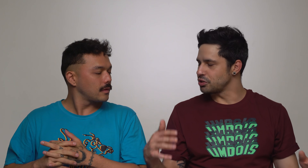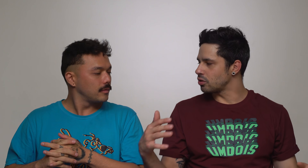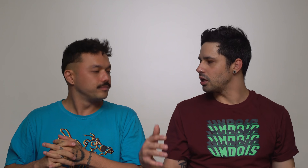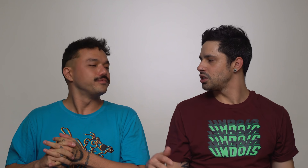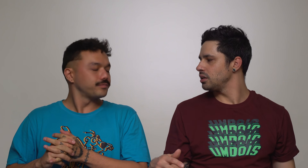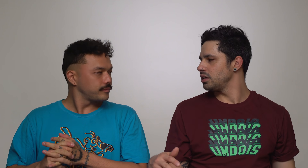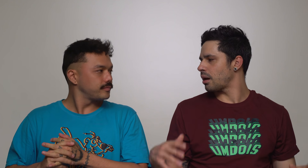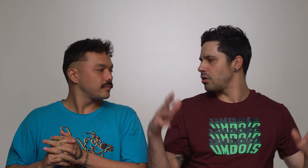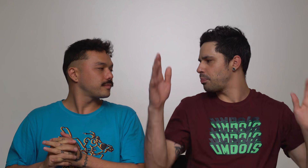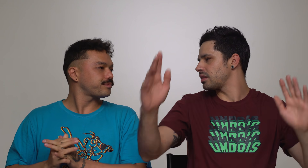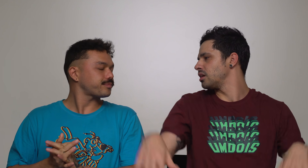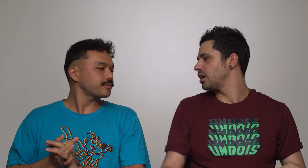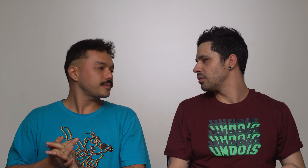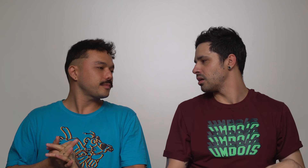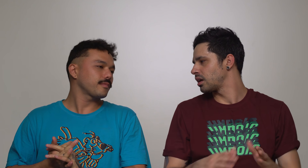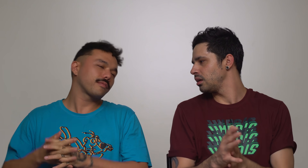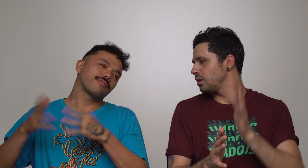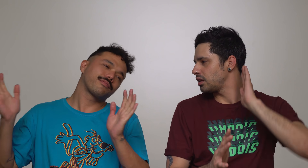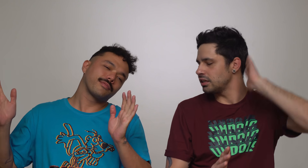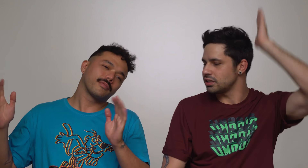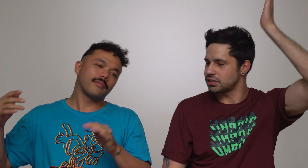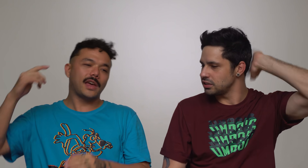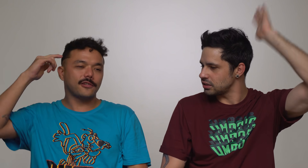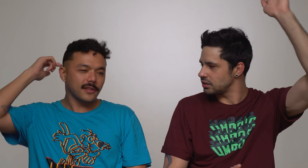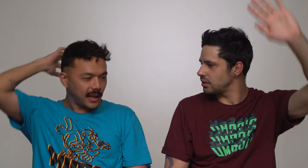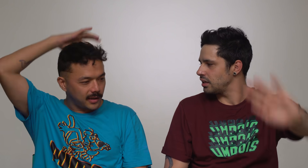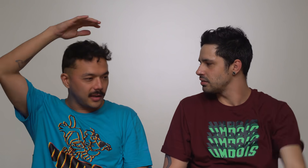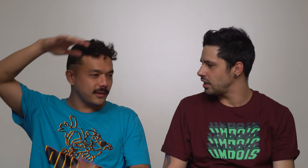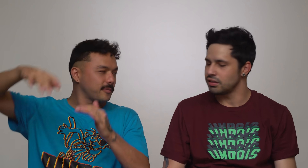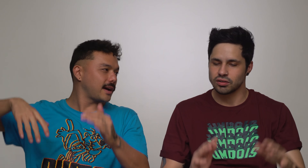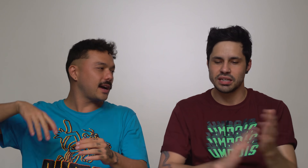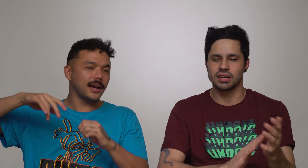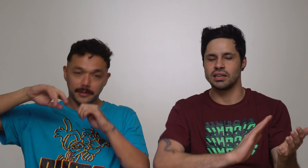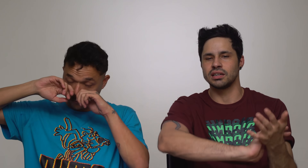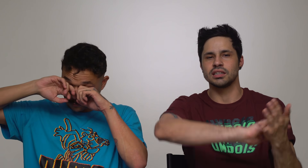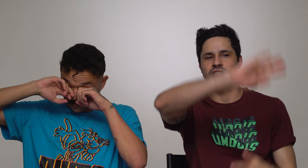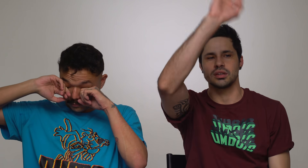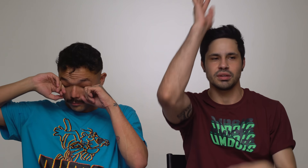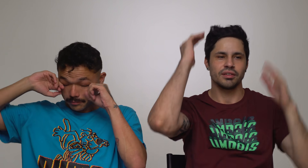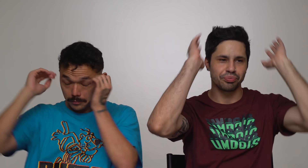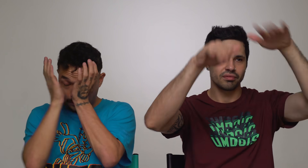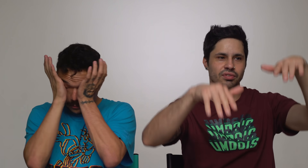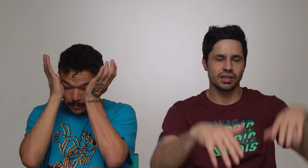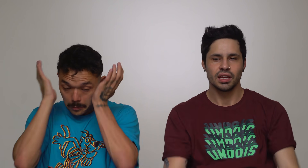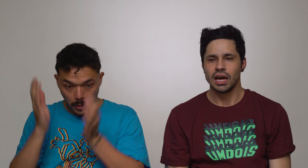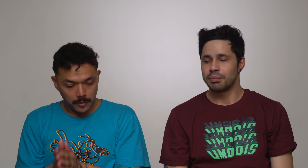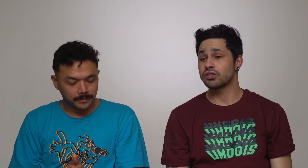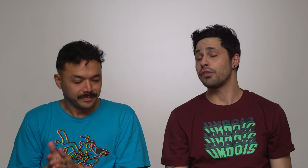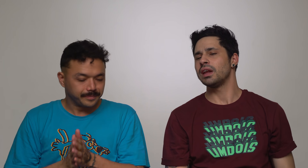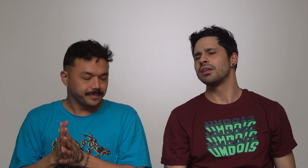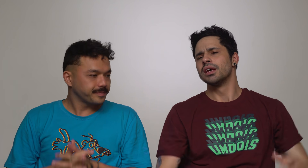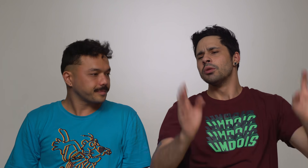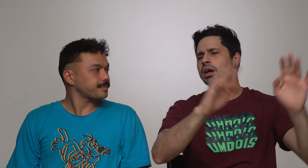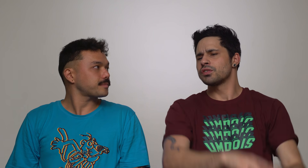lá pra pedir o corte e é meio que padrão, né, mano? Aquele militarzinho assim. Mete o zerinho, começa aqui, undercut, sobe, não sei o quê.